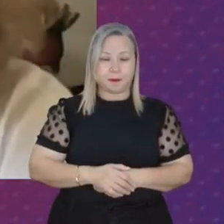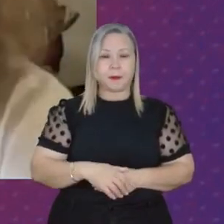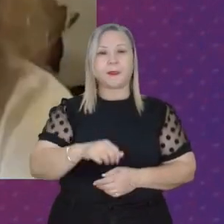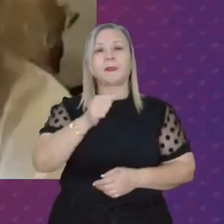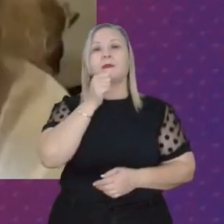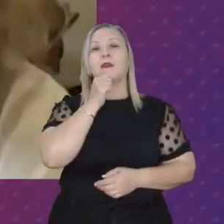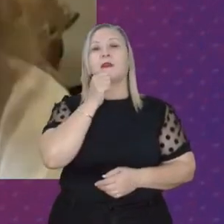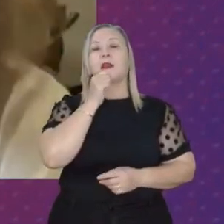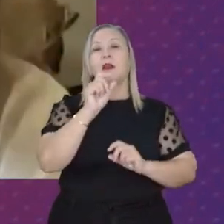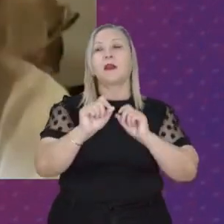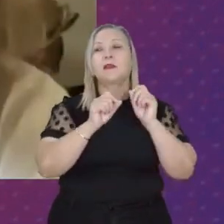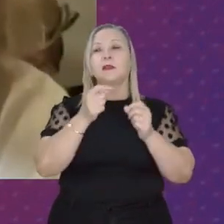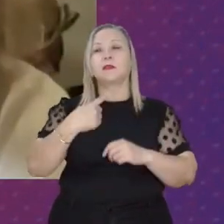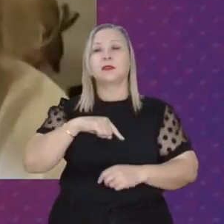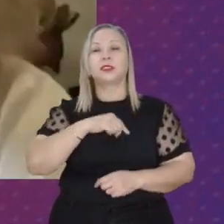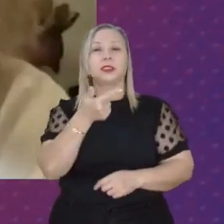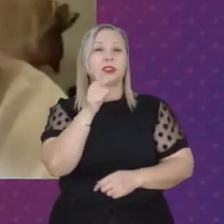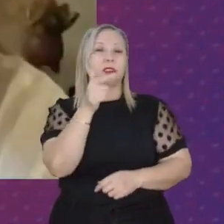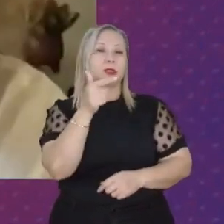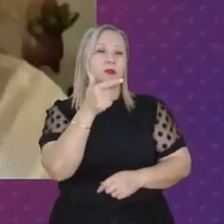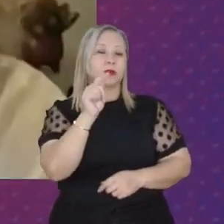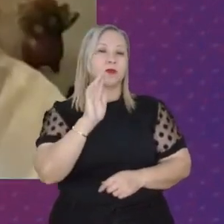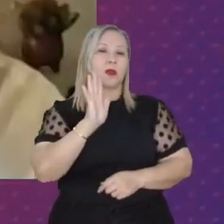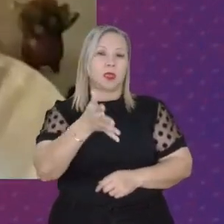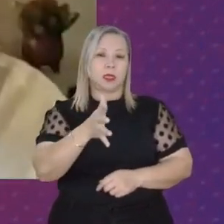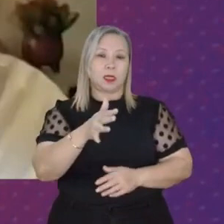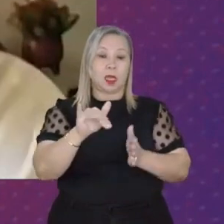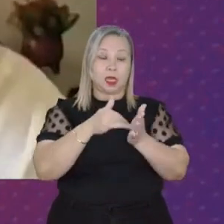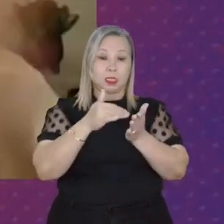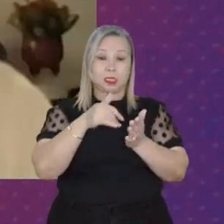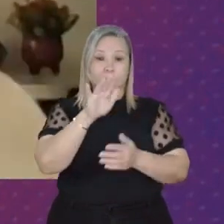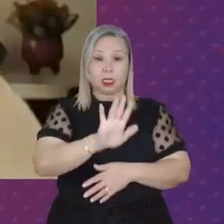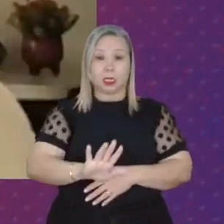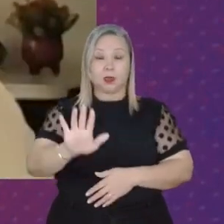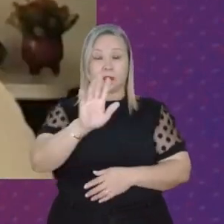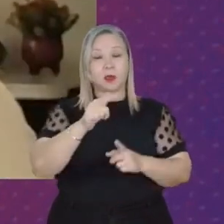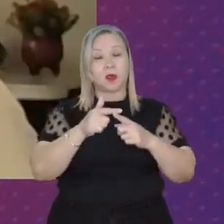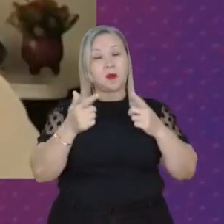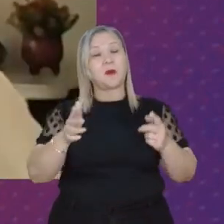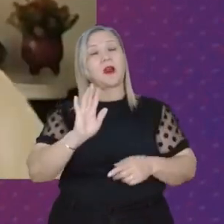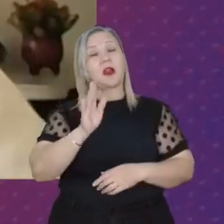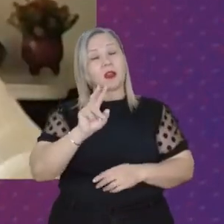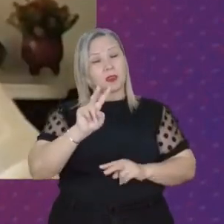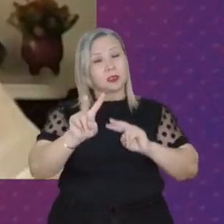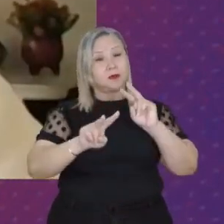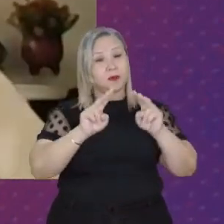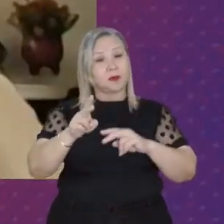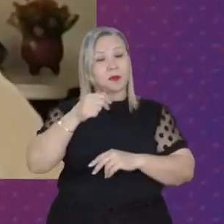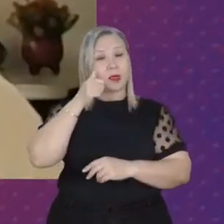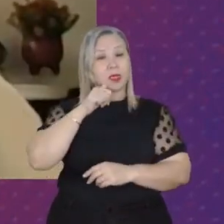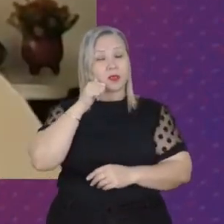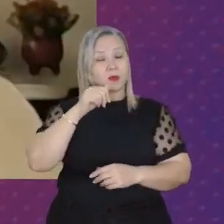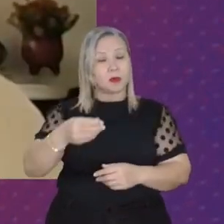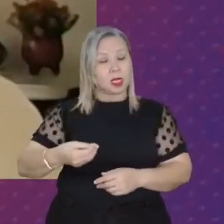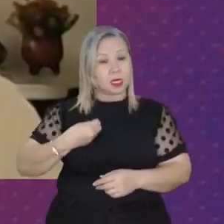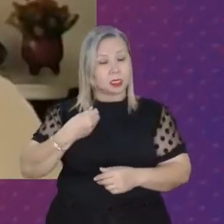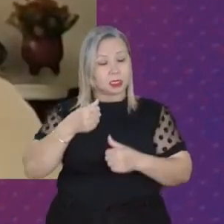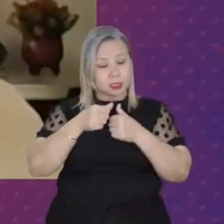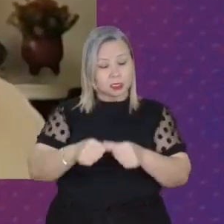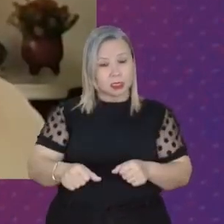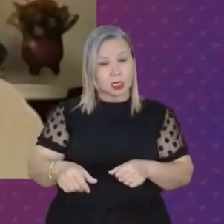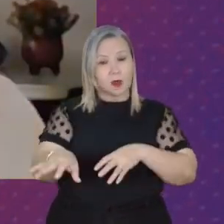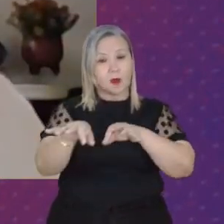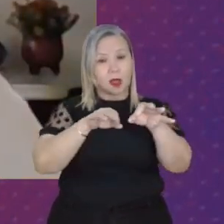ainda que a gente não tivesse já a Secretaria Nacional, mas a gente já viu que as mulheres estavam organizadas